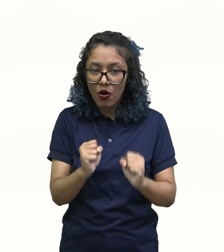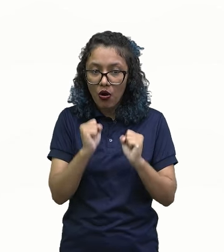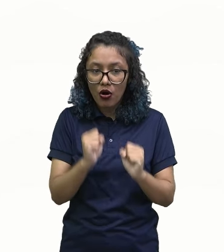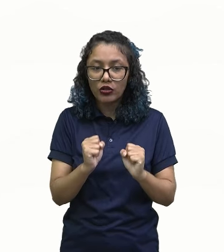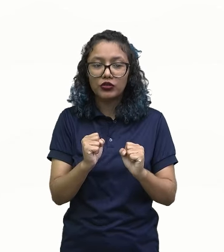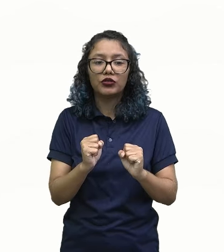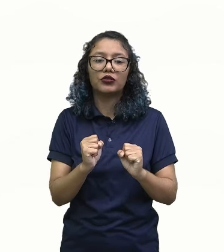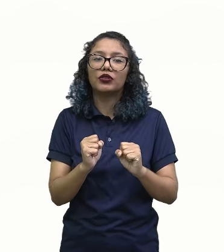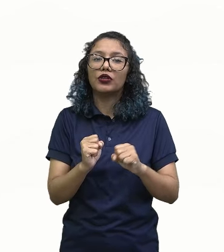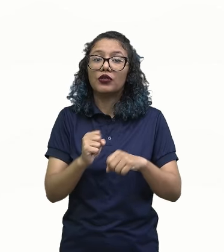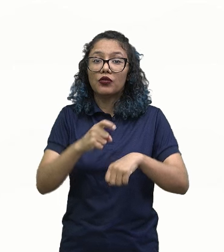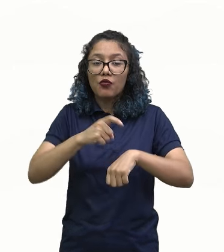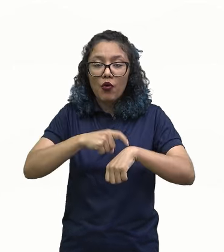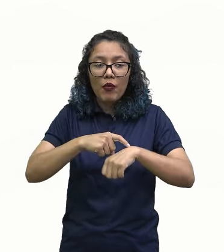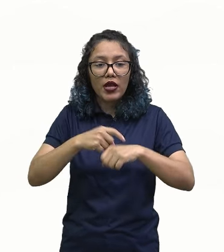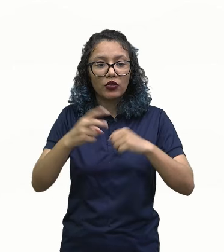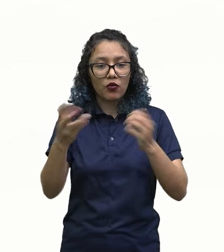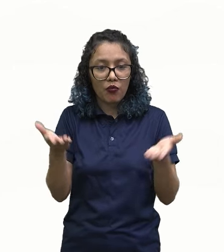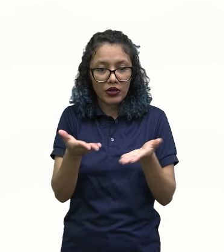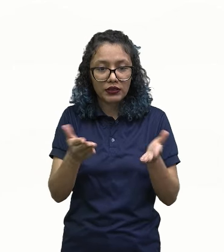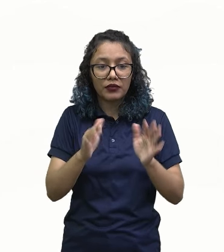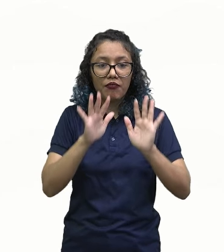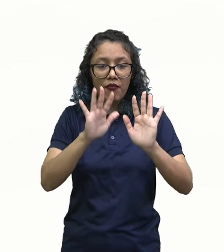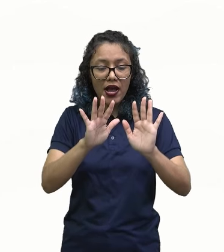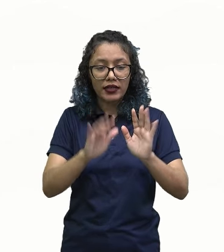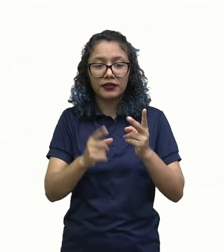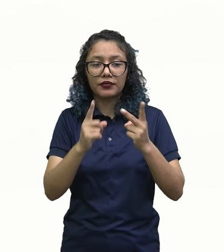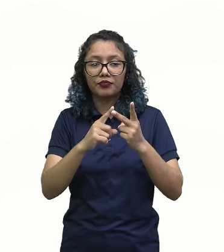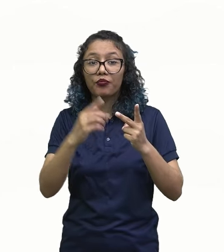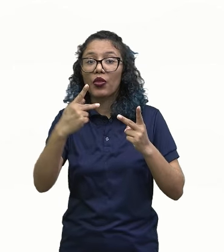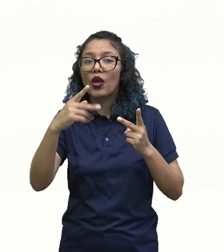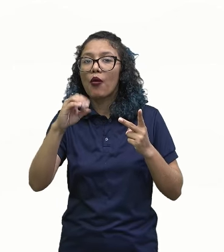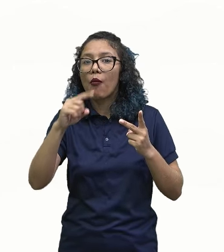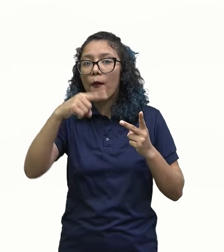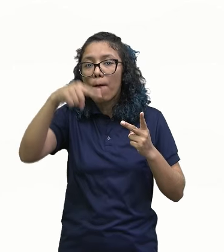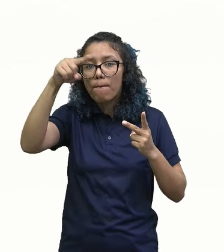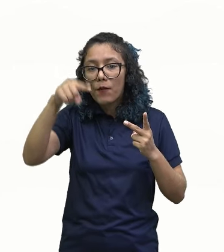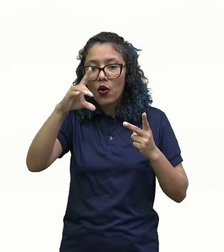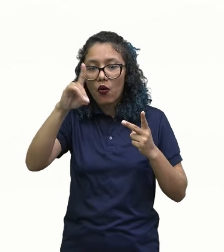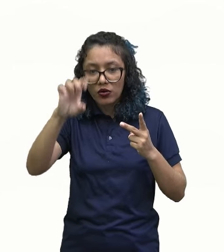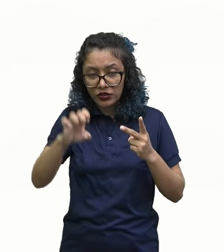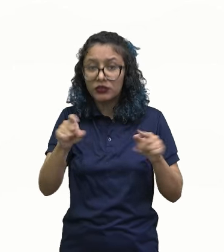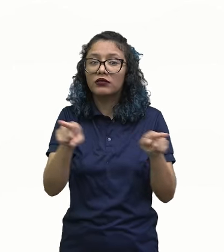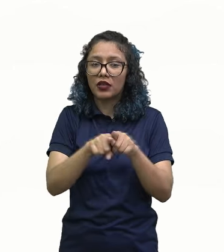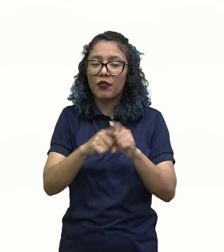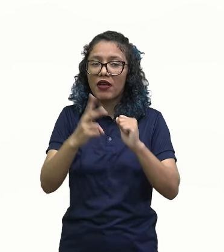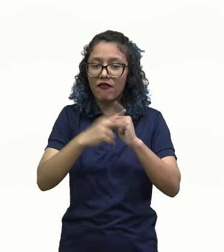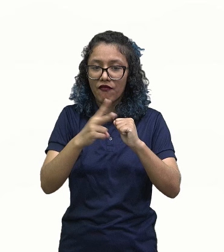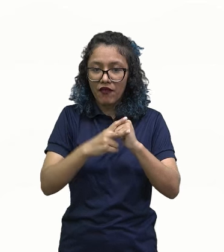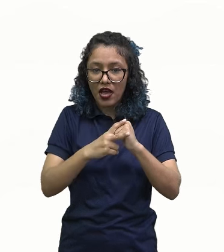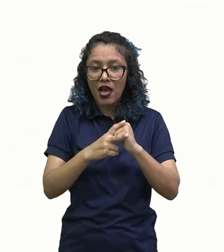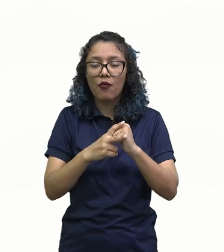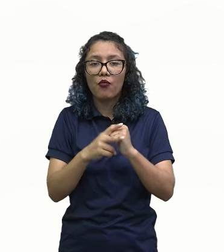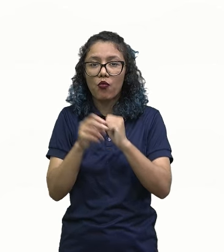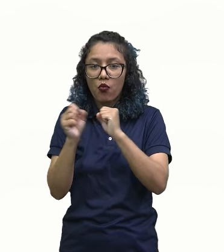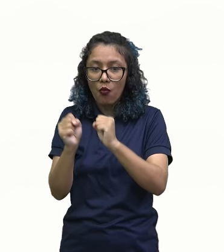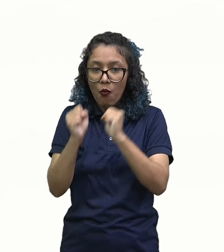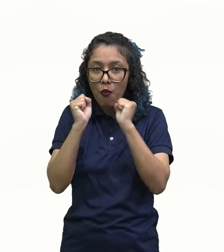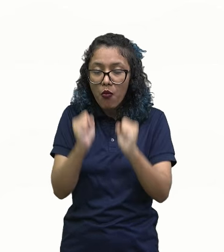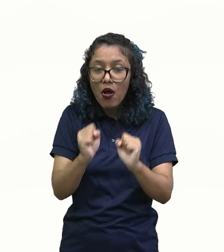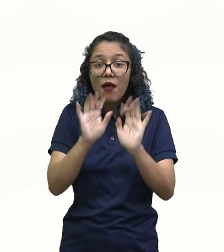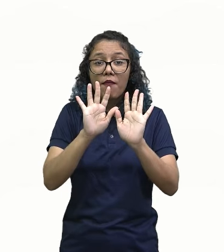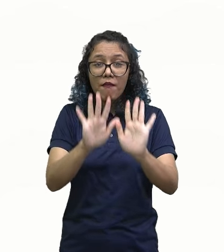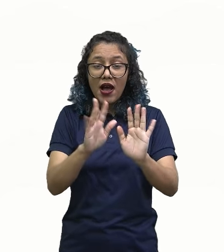ela pôde, também é o verbo poder, só que o verbo poder no passado, ela